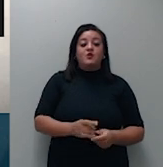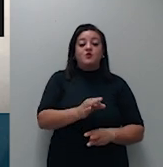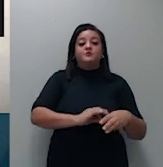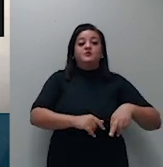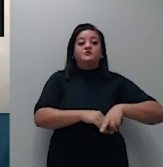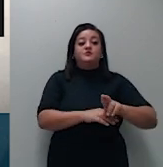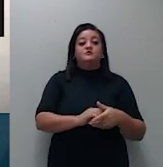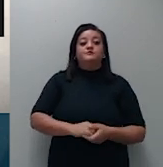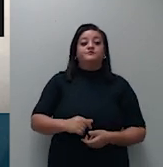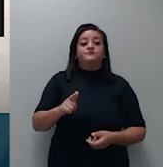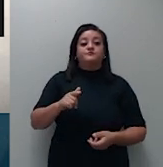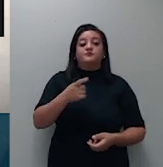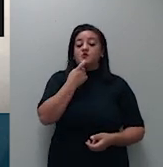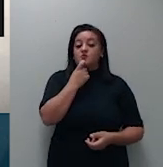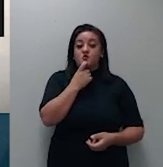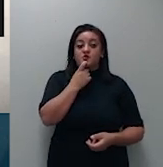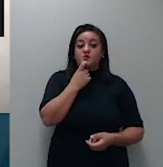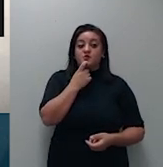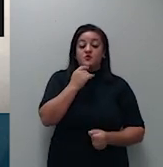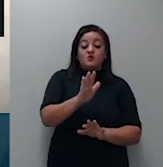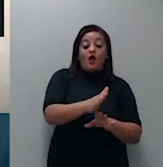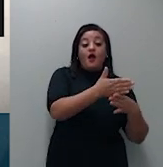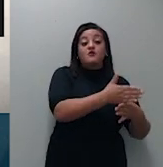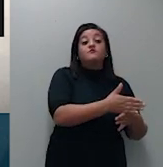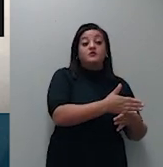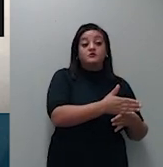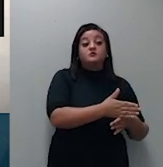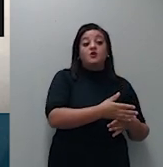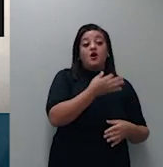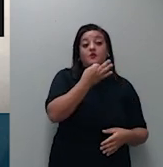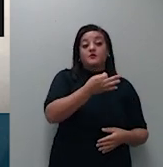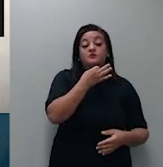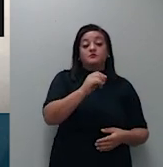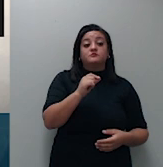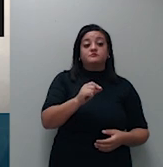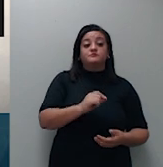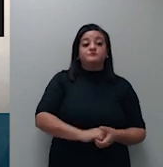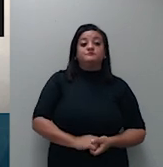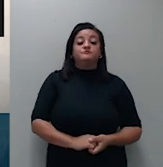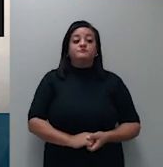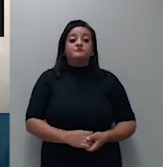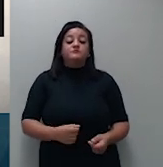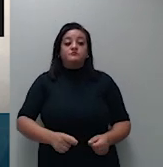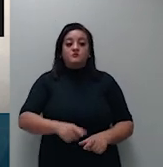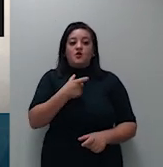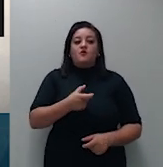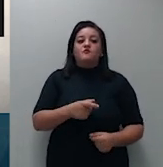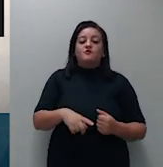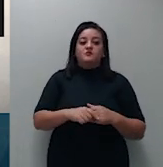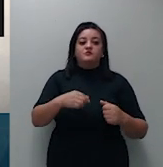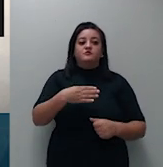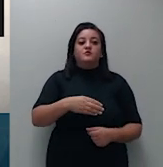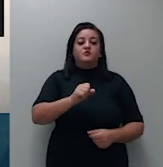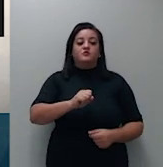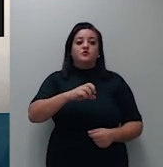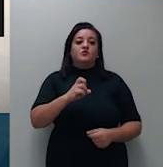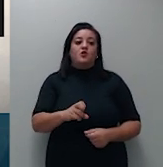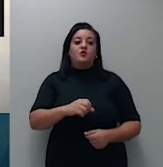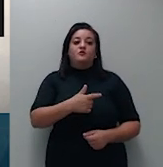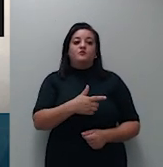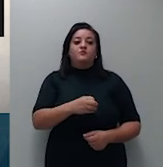relator o eminente Ministro Luis Felipe Salomão afastou a alegação de ofensa aos Arts